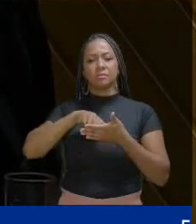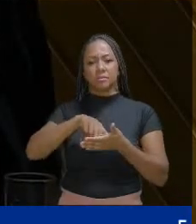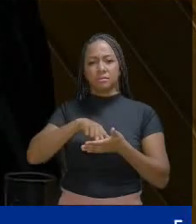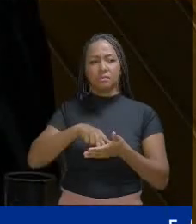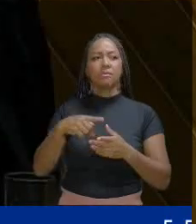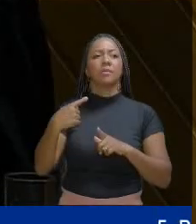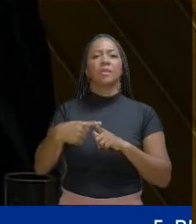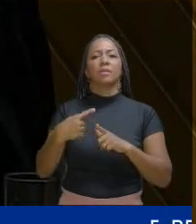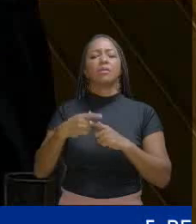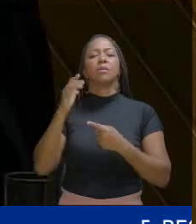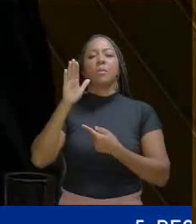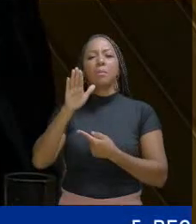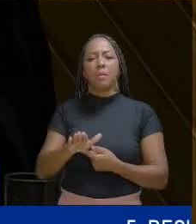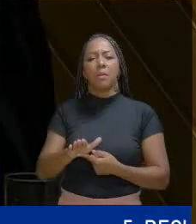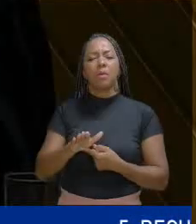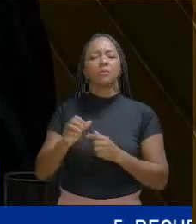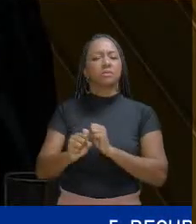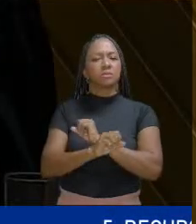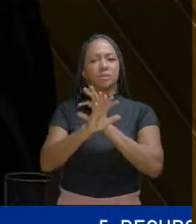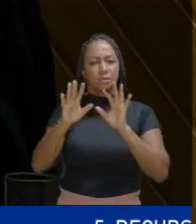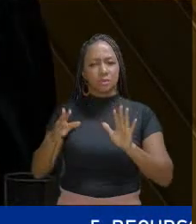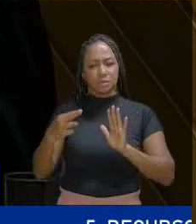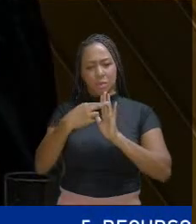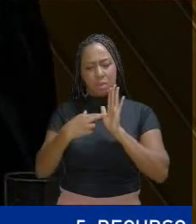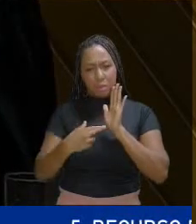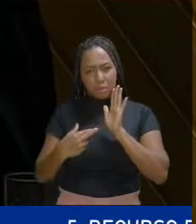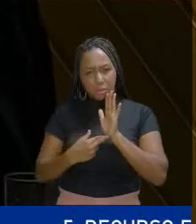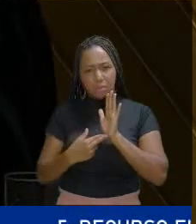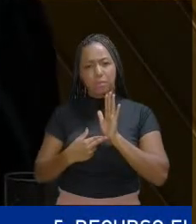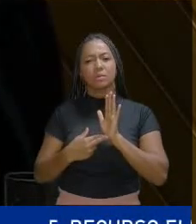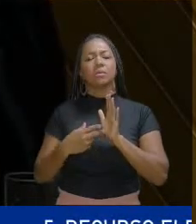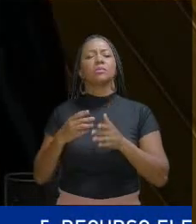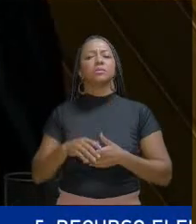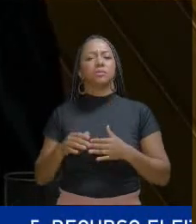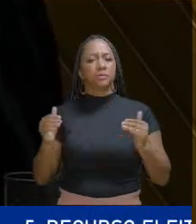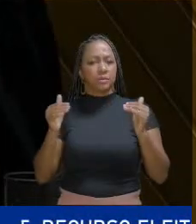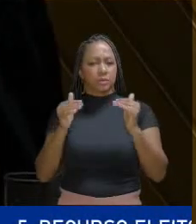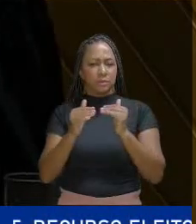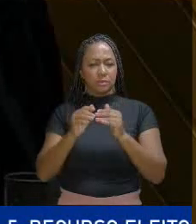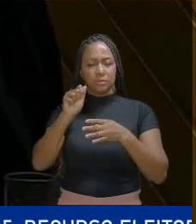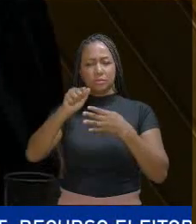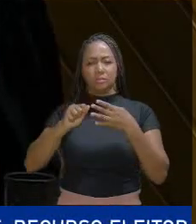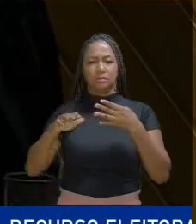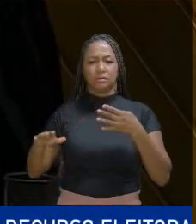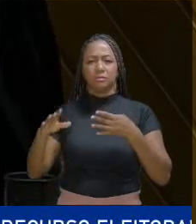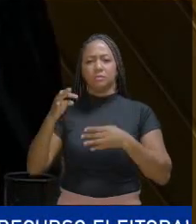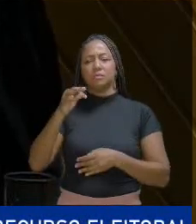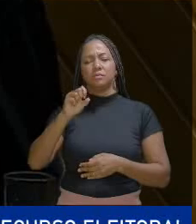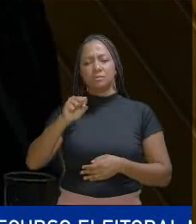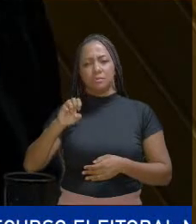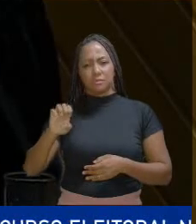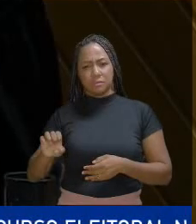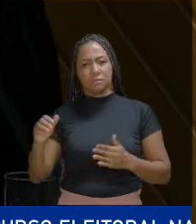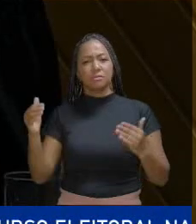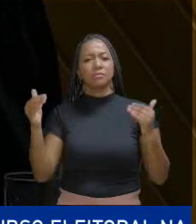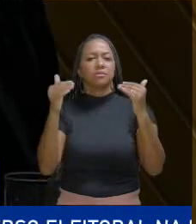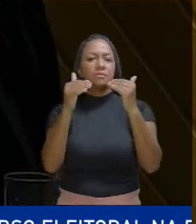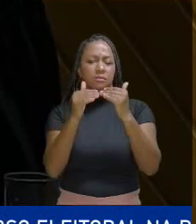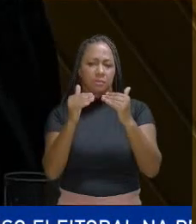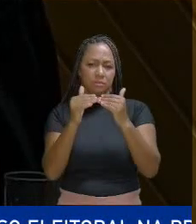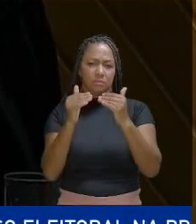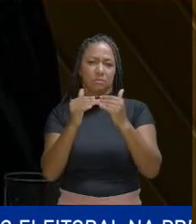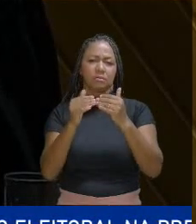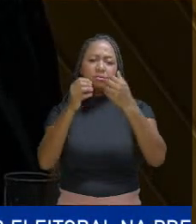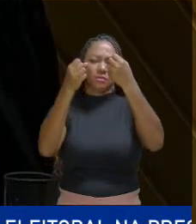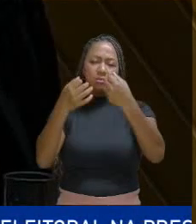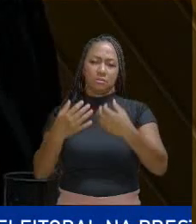mantida, uma vez que reflete com precisão a norma de regência e está alinhada à jurisprudência do TSE. De acordo com